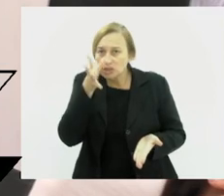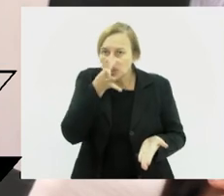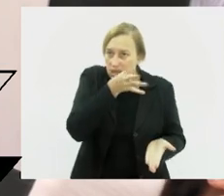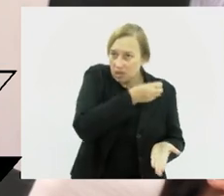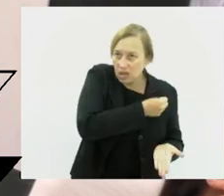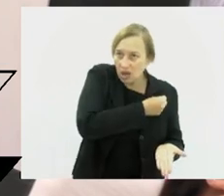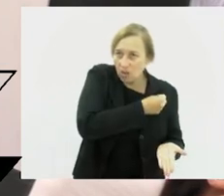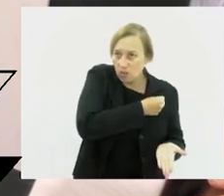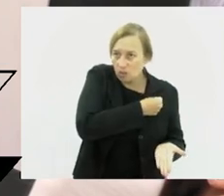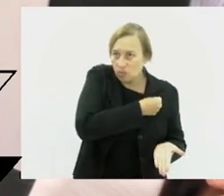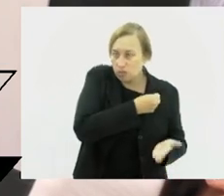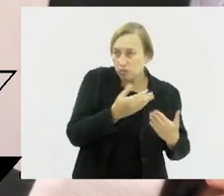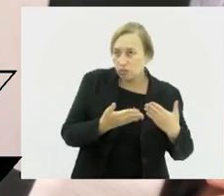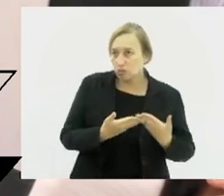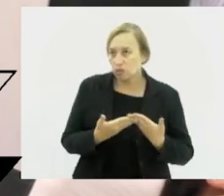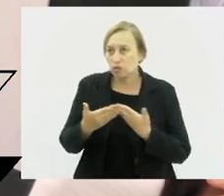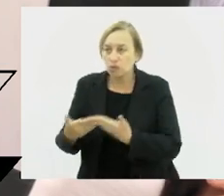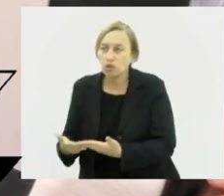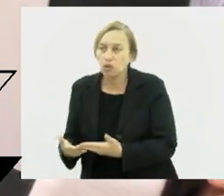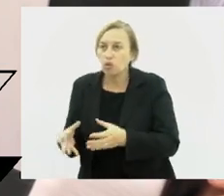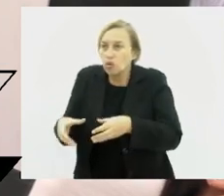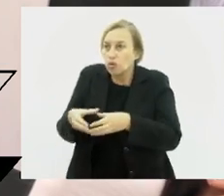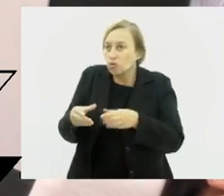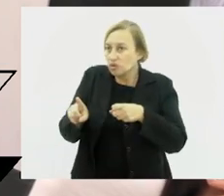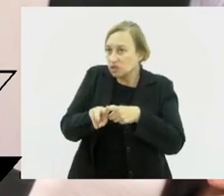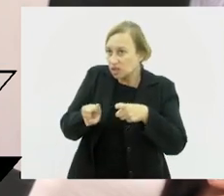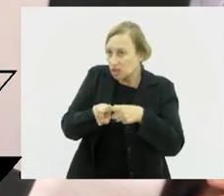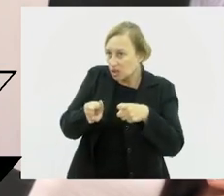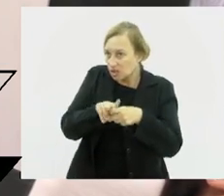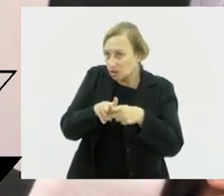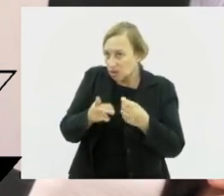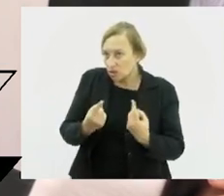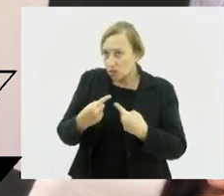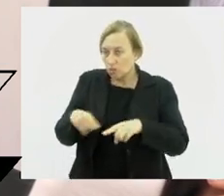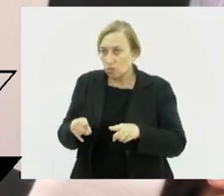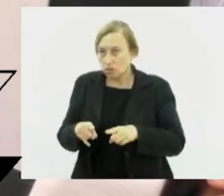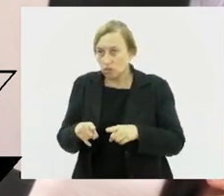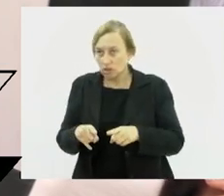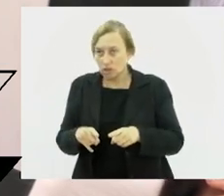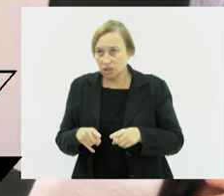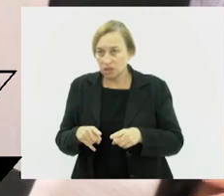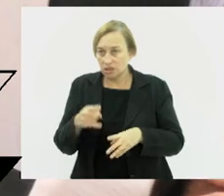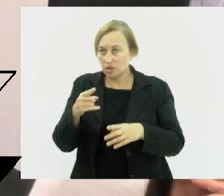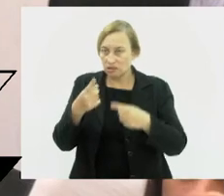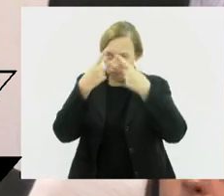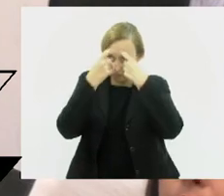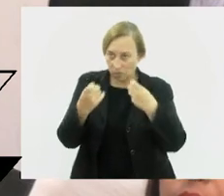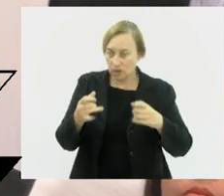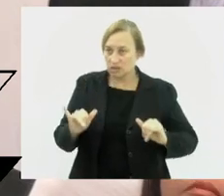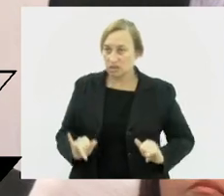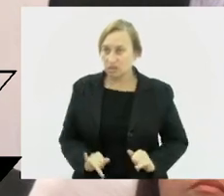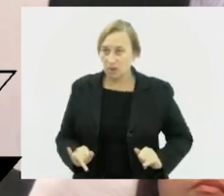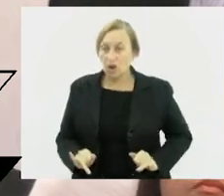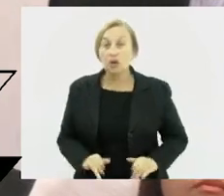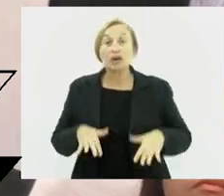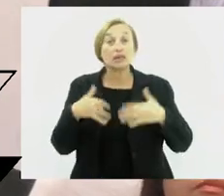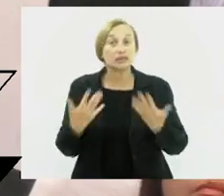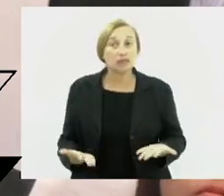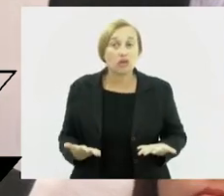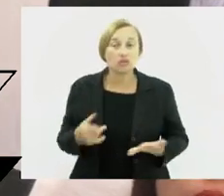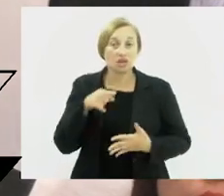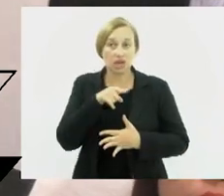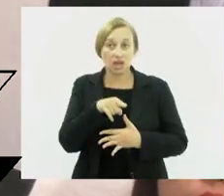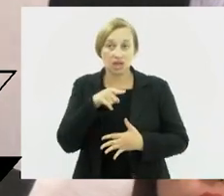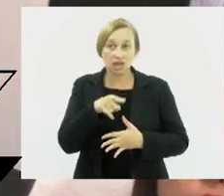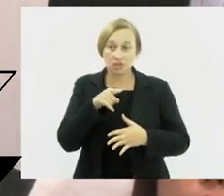e uma equipe veterinária para um programa de combater os maus-tratos? Então, fica aqui a sugestão da